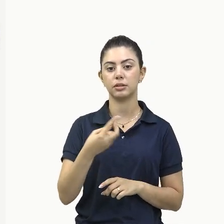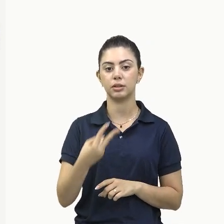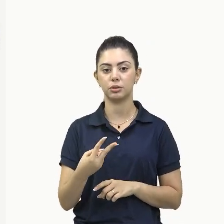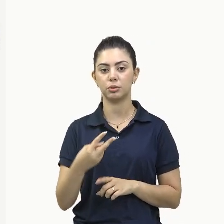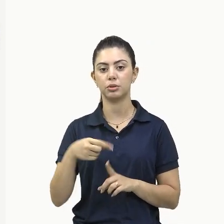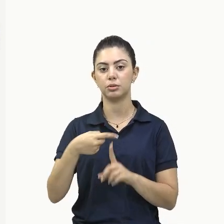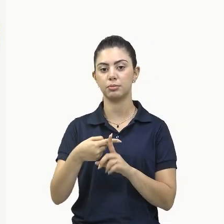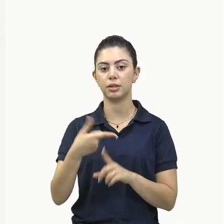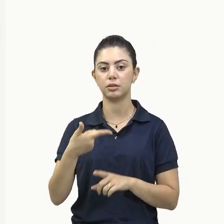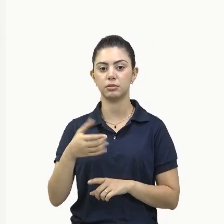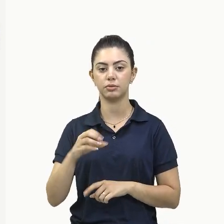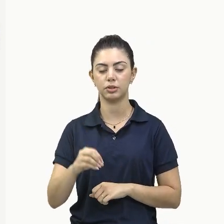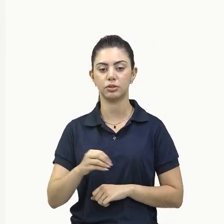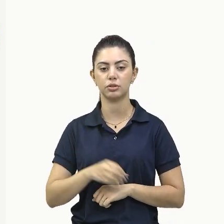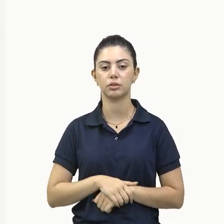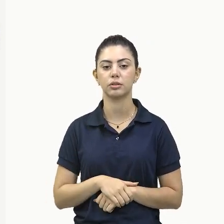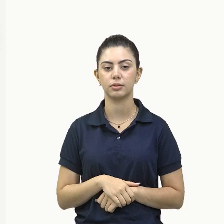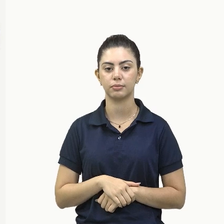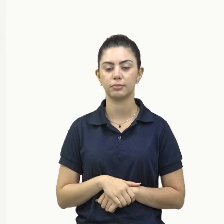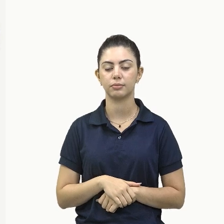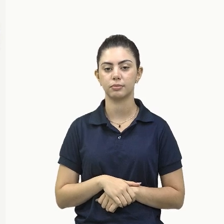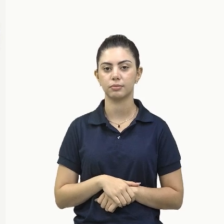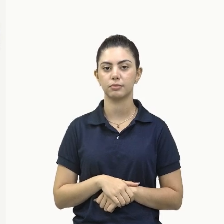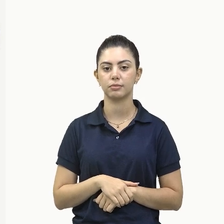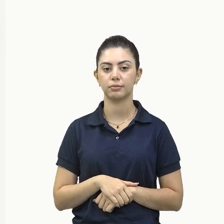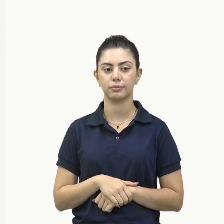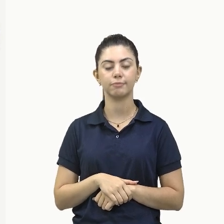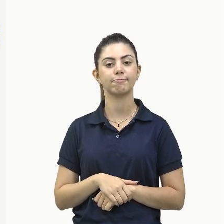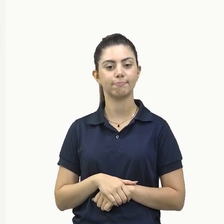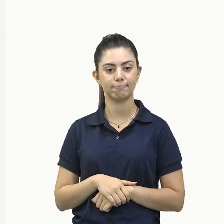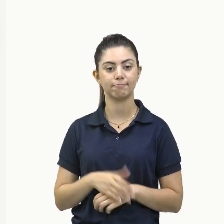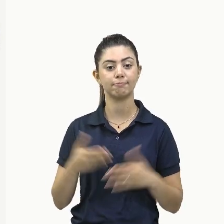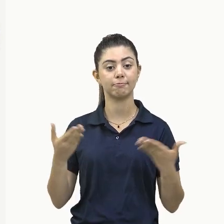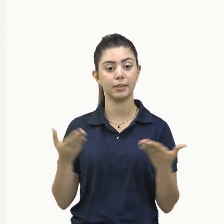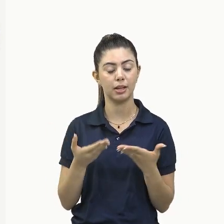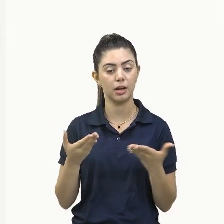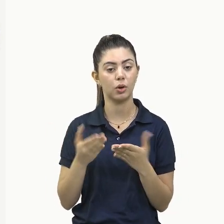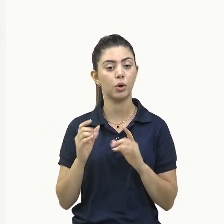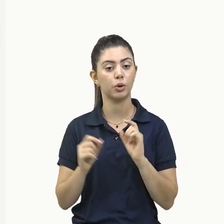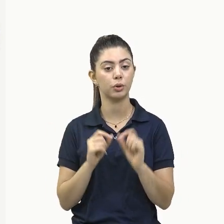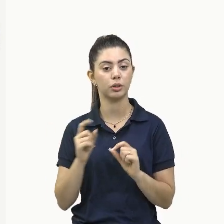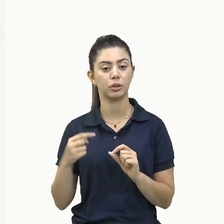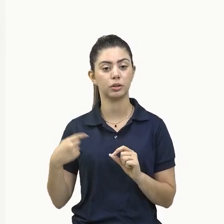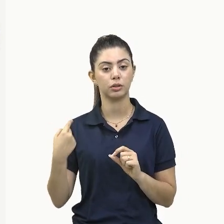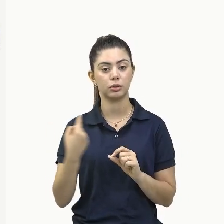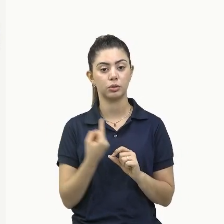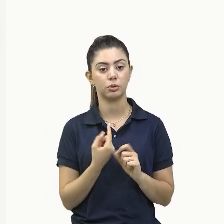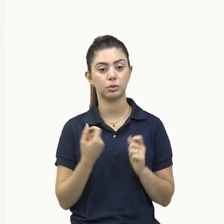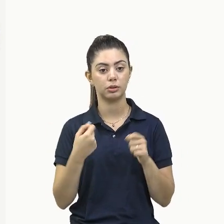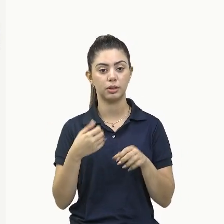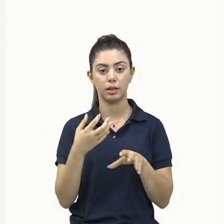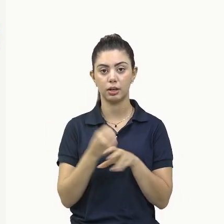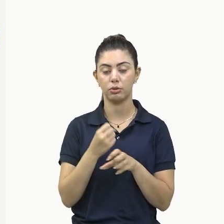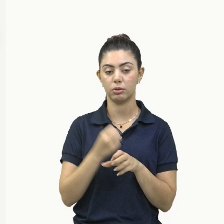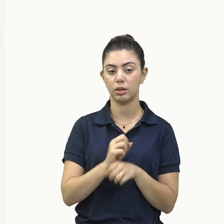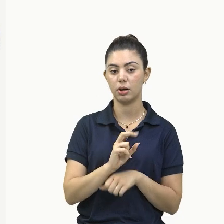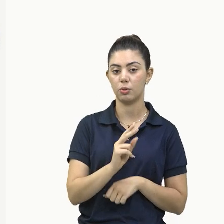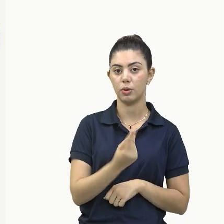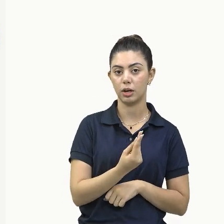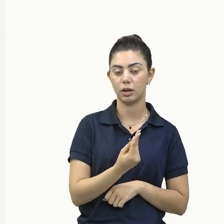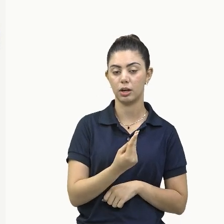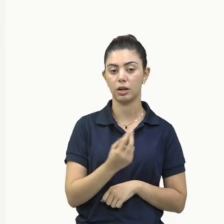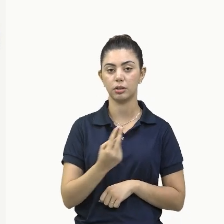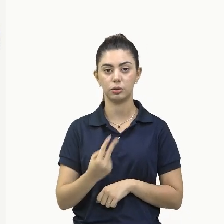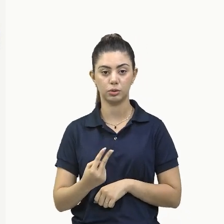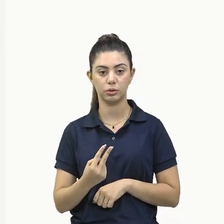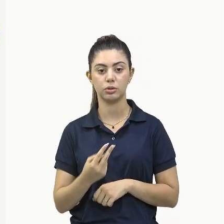20. Agora, né, para calcular o nosso h de 2, né,